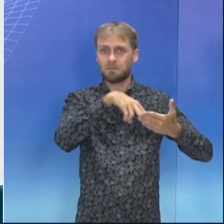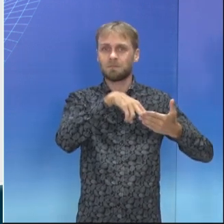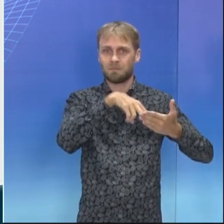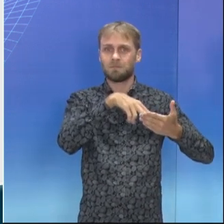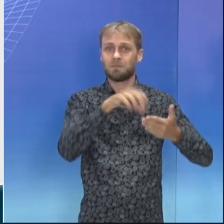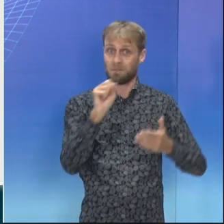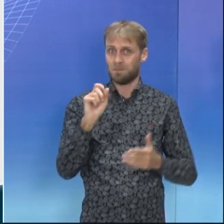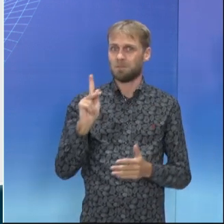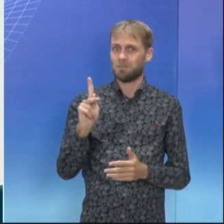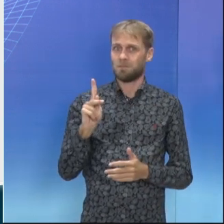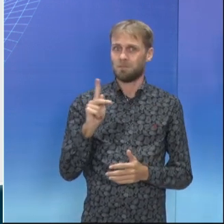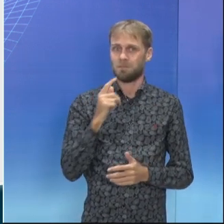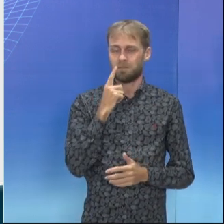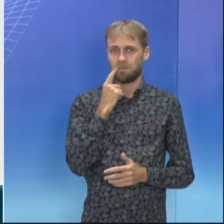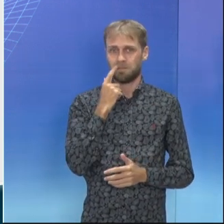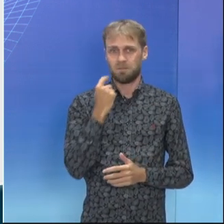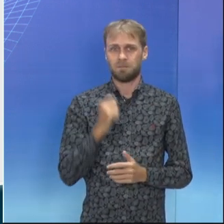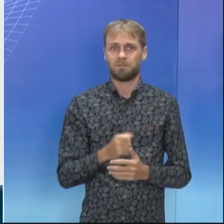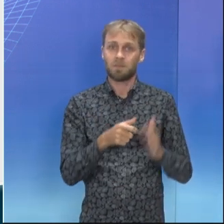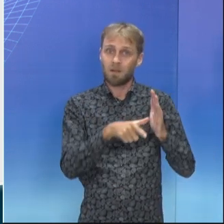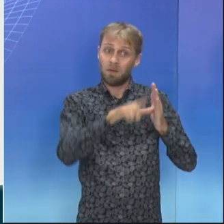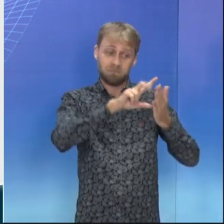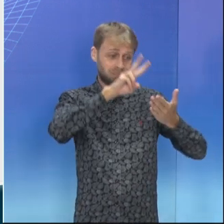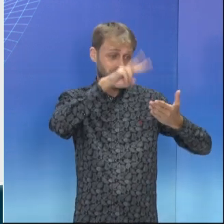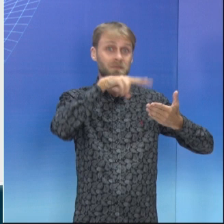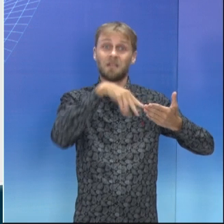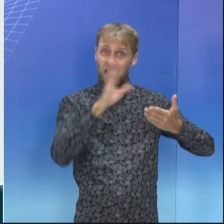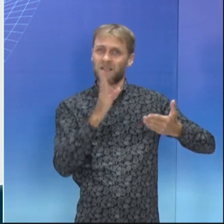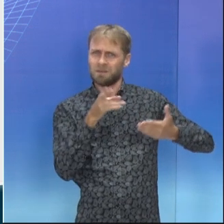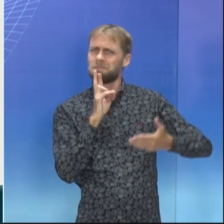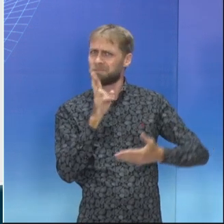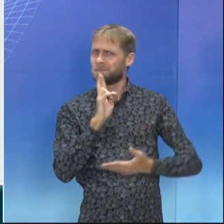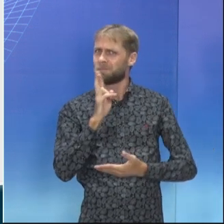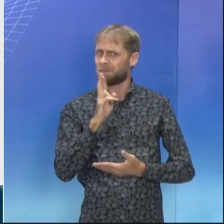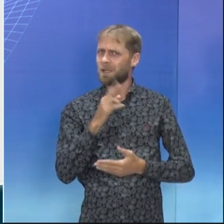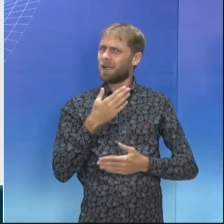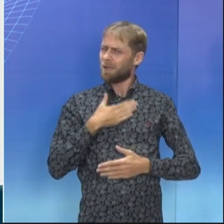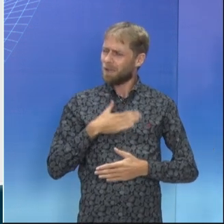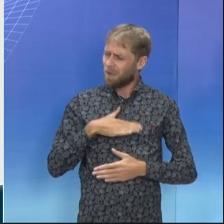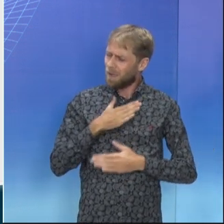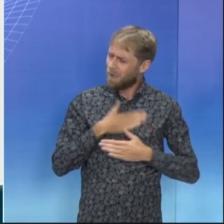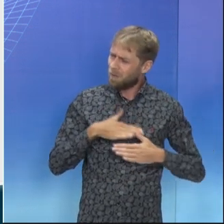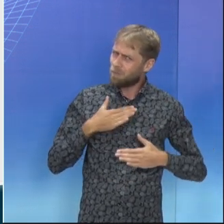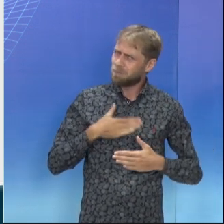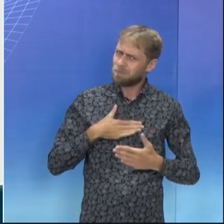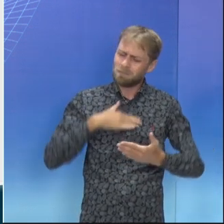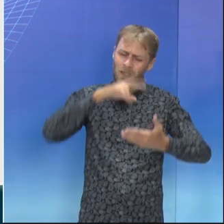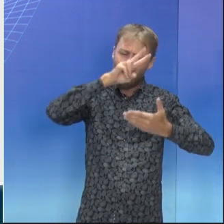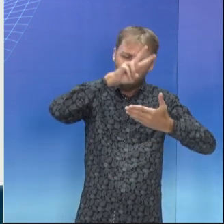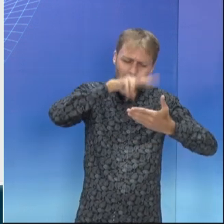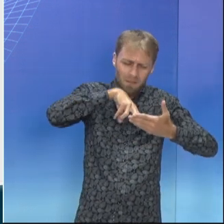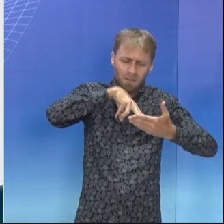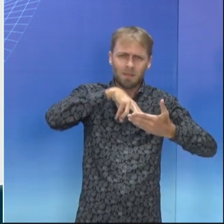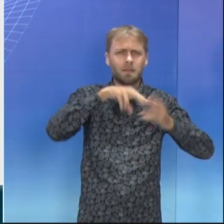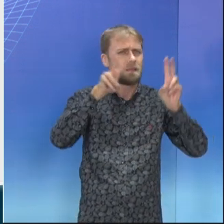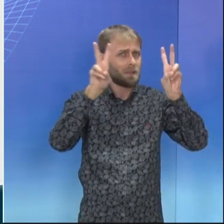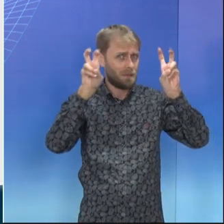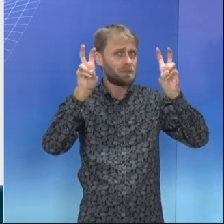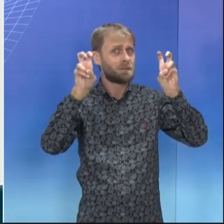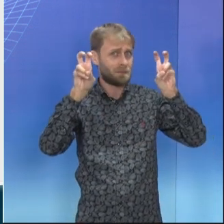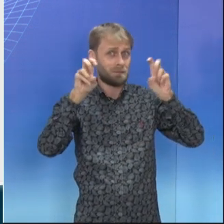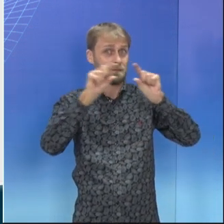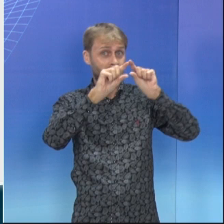ler, tá? Então, antes de ler e já ir respondendo, tenha um pouquinho de calma, leia